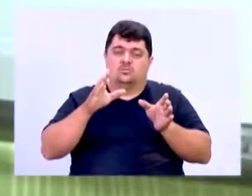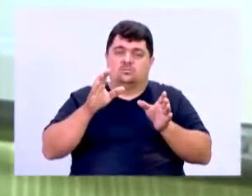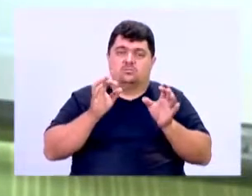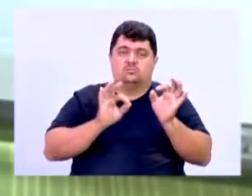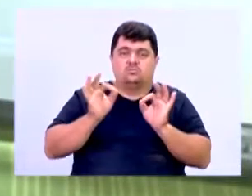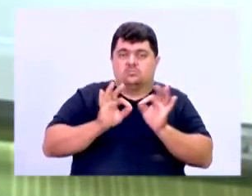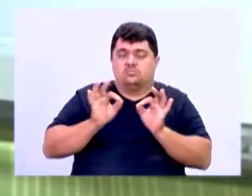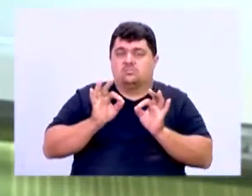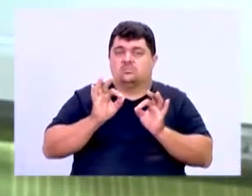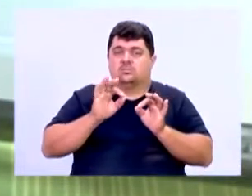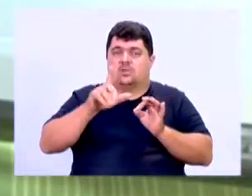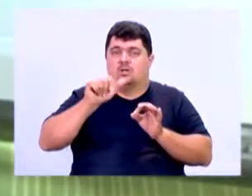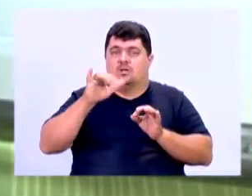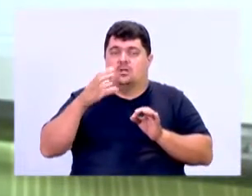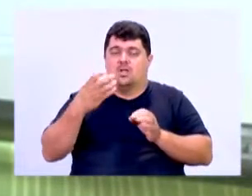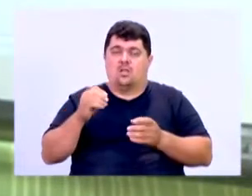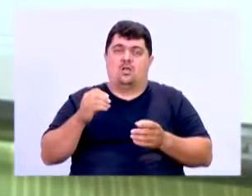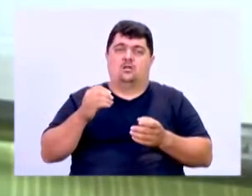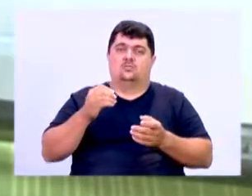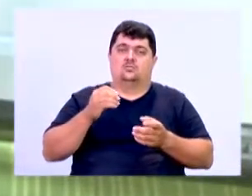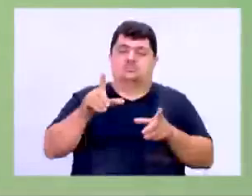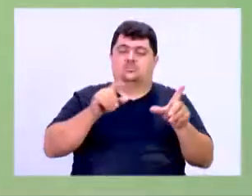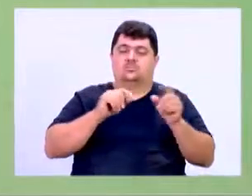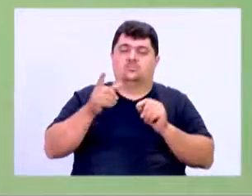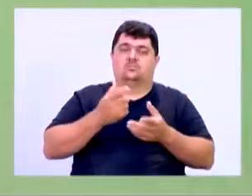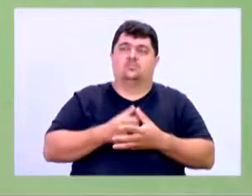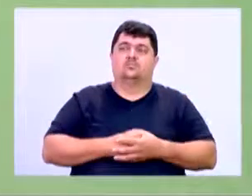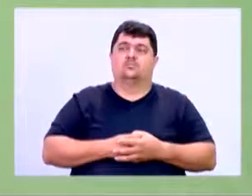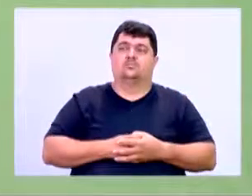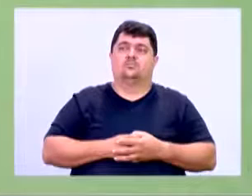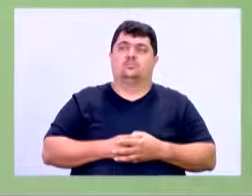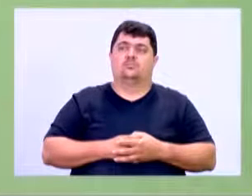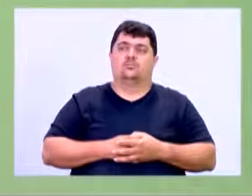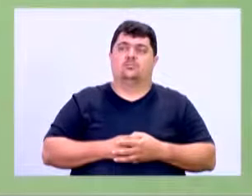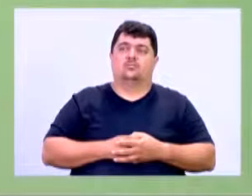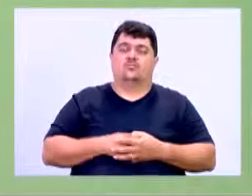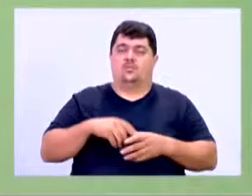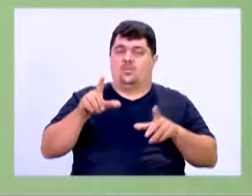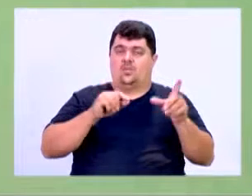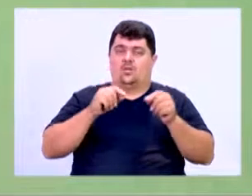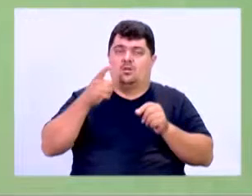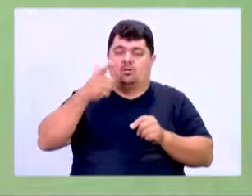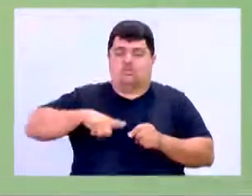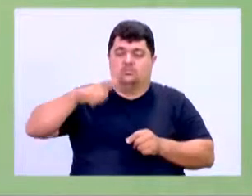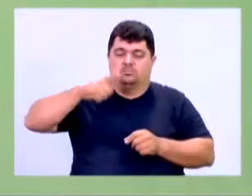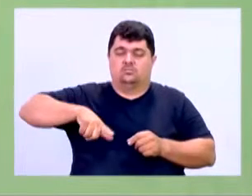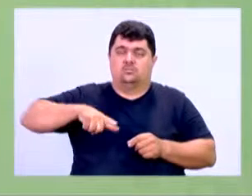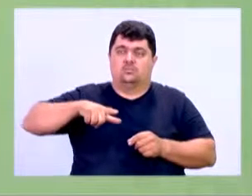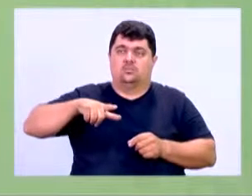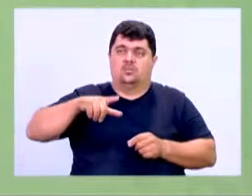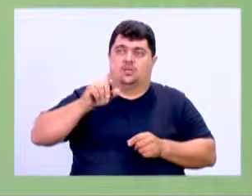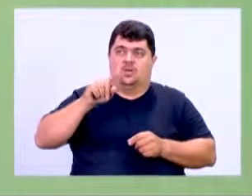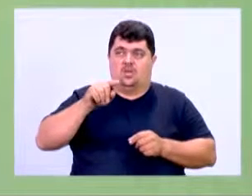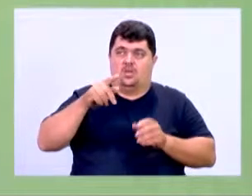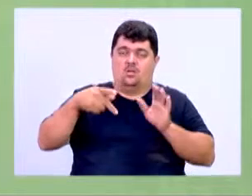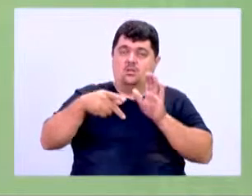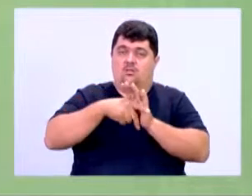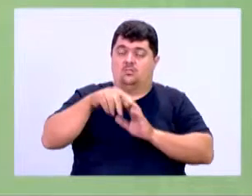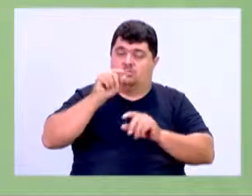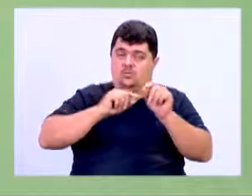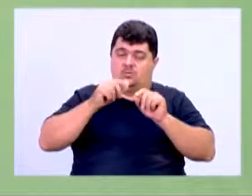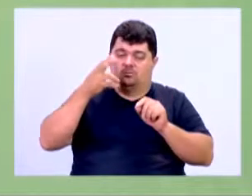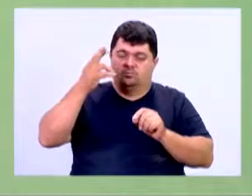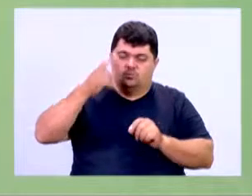esse laço. Vamos à definição. Comandos de repetição. Os comandos de repetição servem para executar